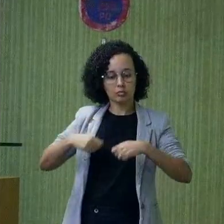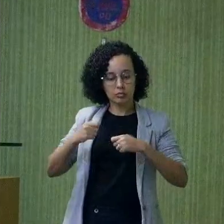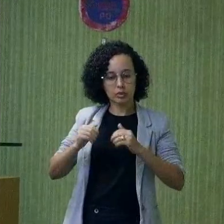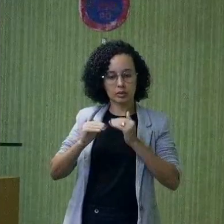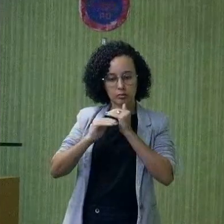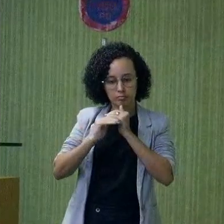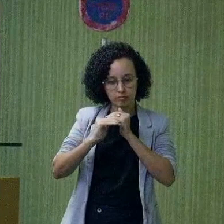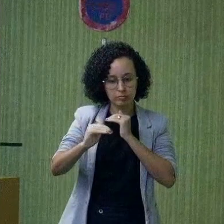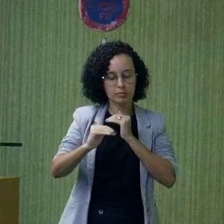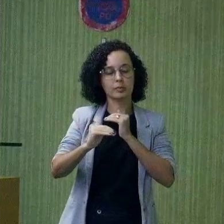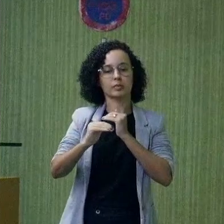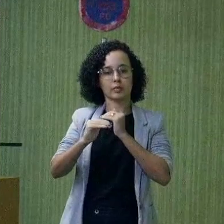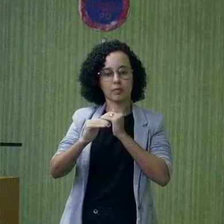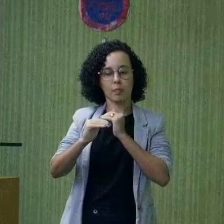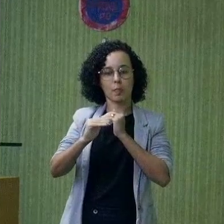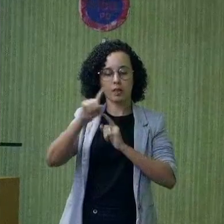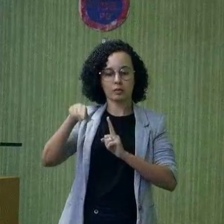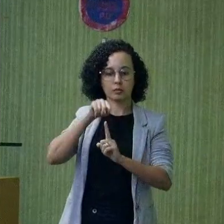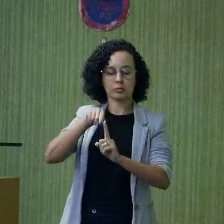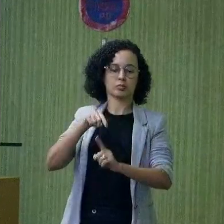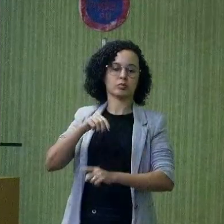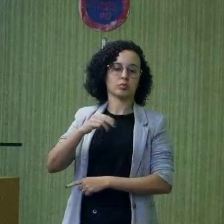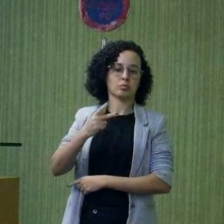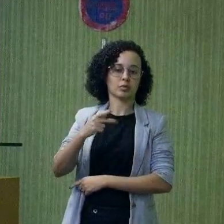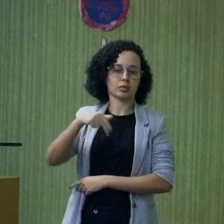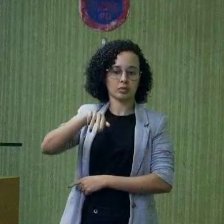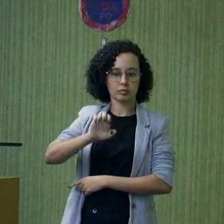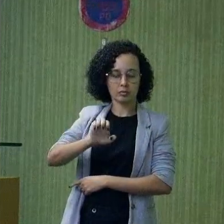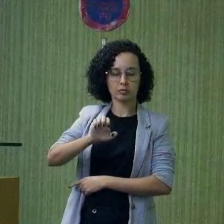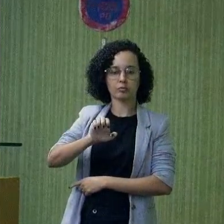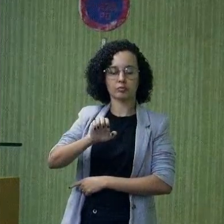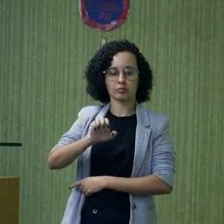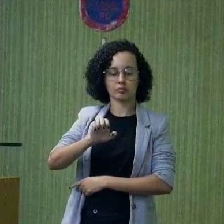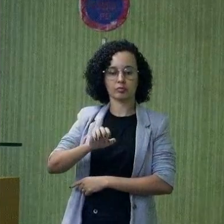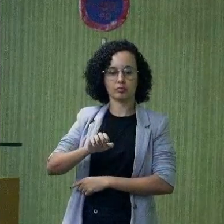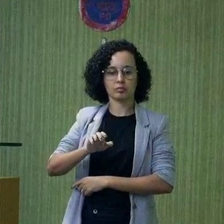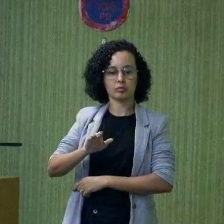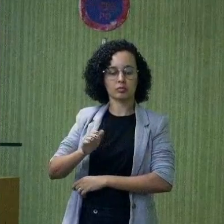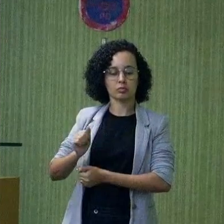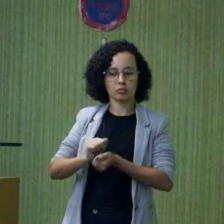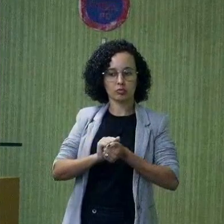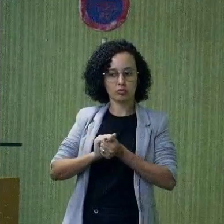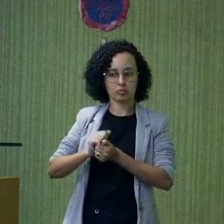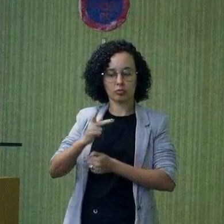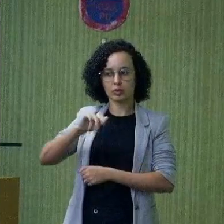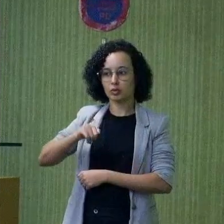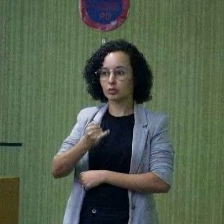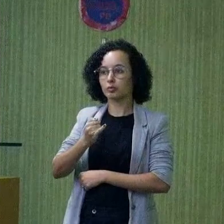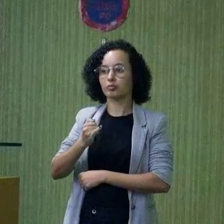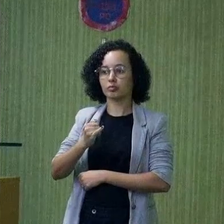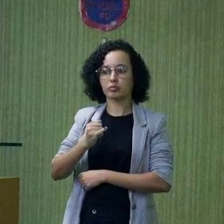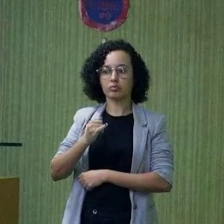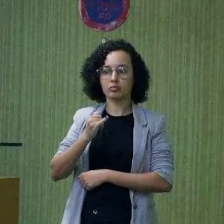com os objetivos do pne tá o nosso PJ instaurar procedimentos administrativos ou